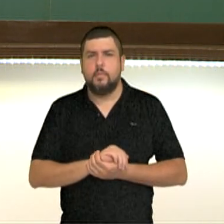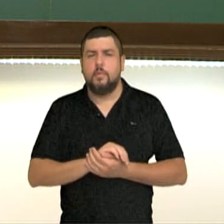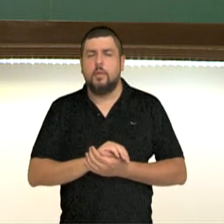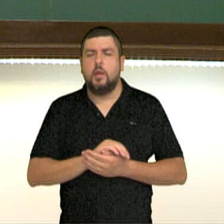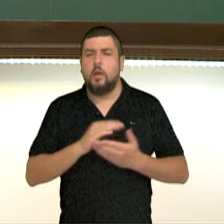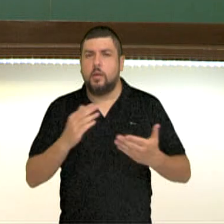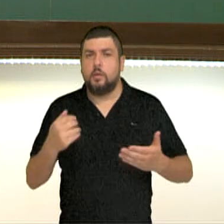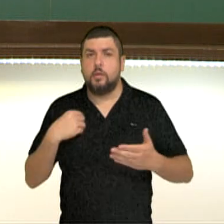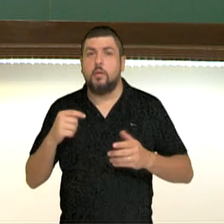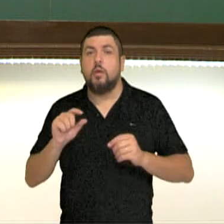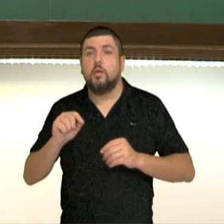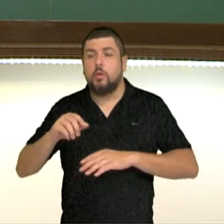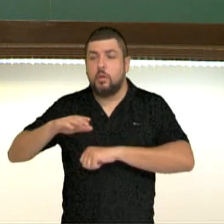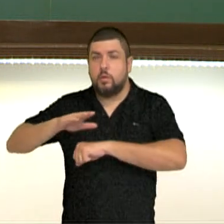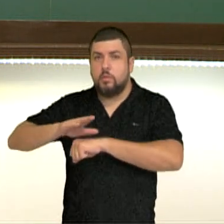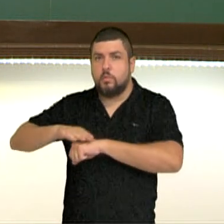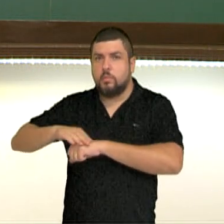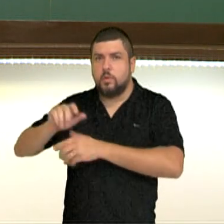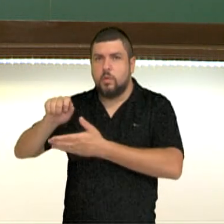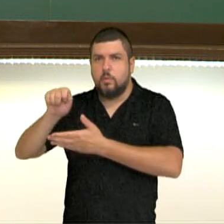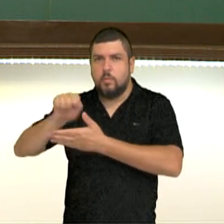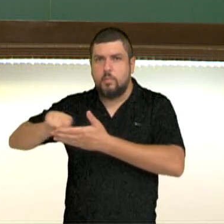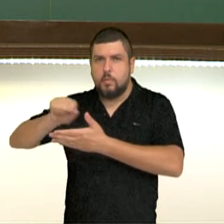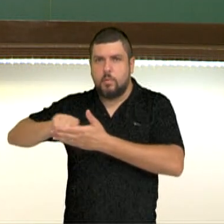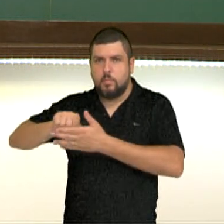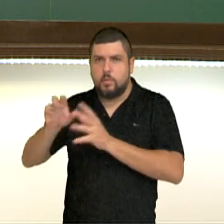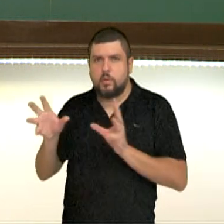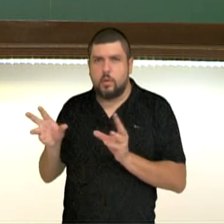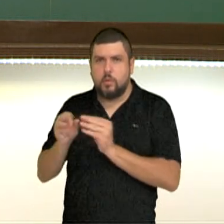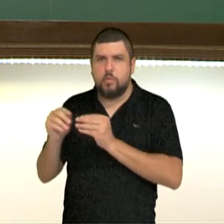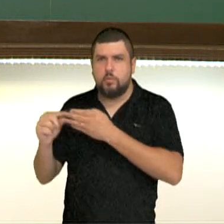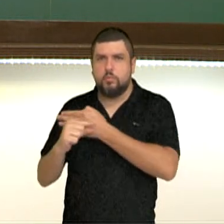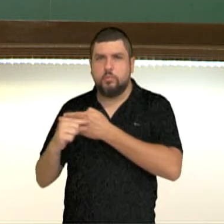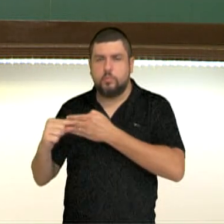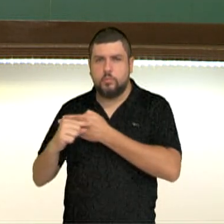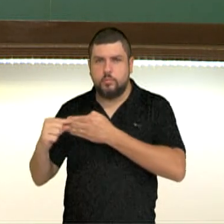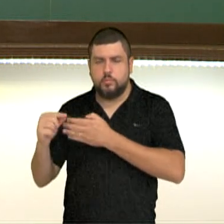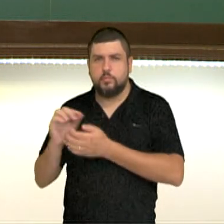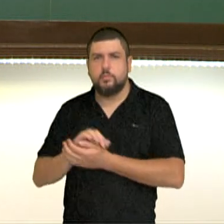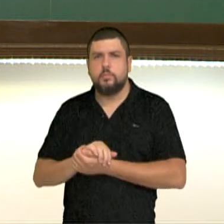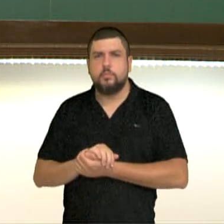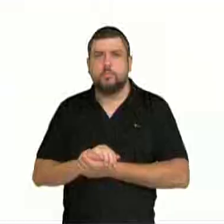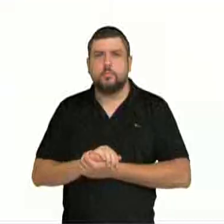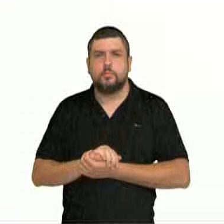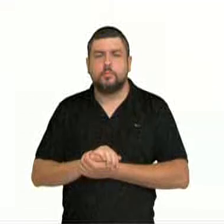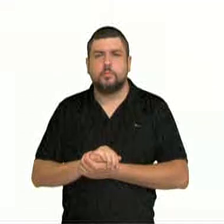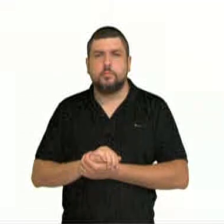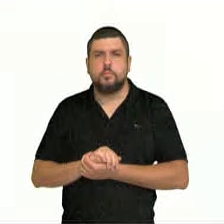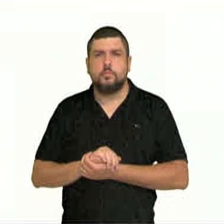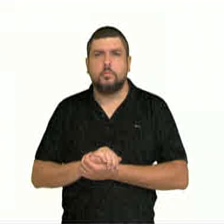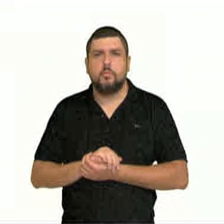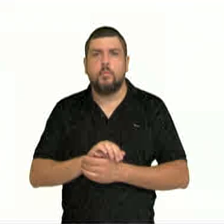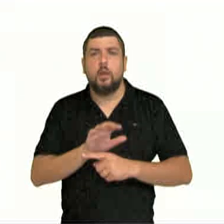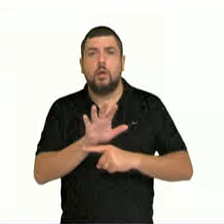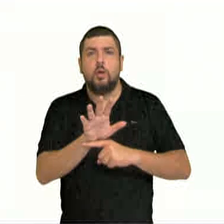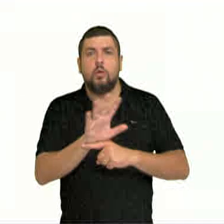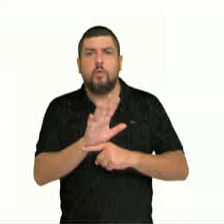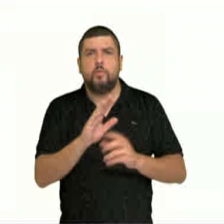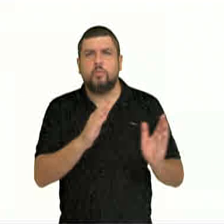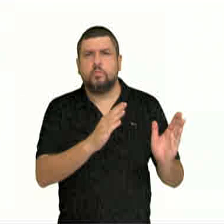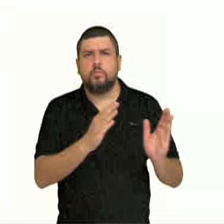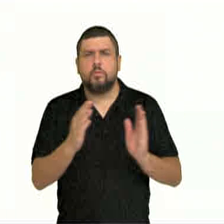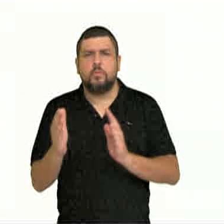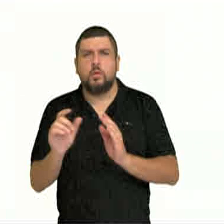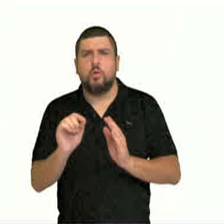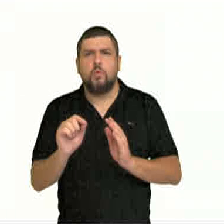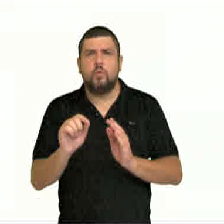da resenha. É importante você se habituar com esses termos, né? O filme se desenrola alternando o